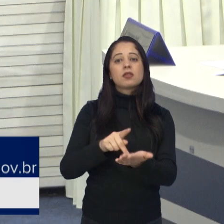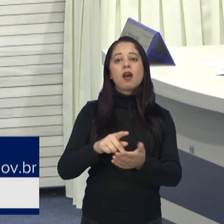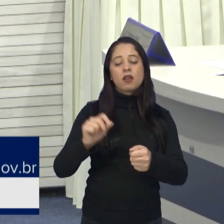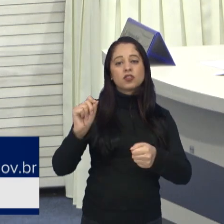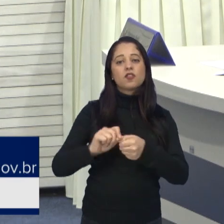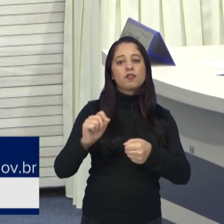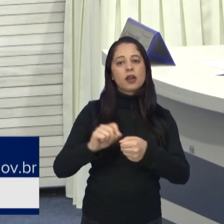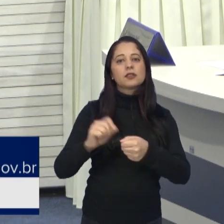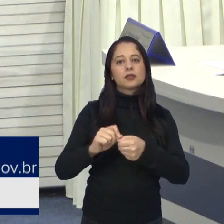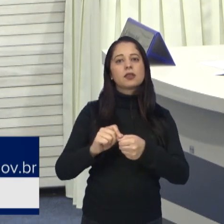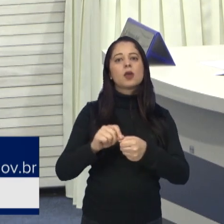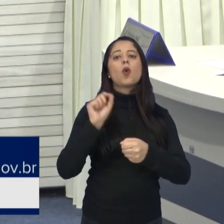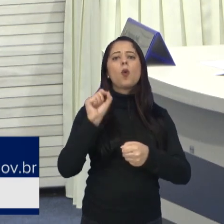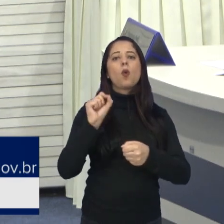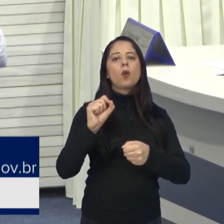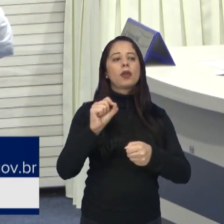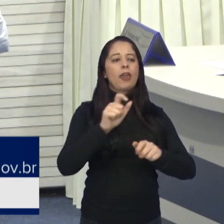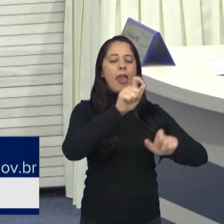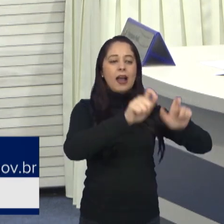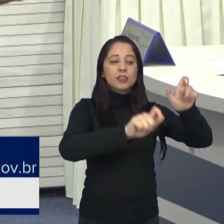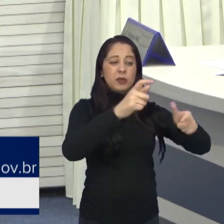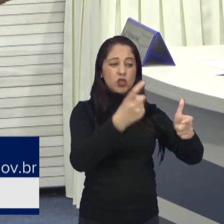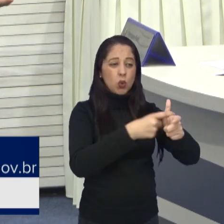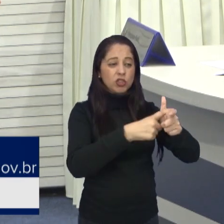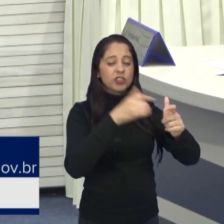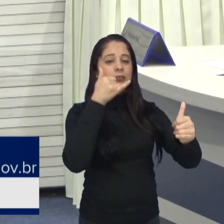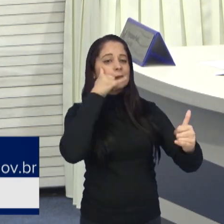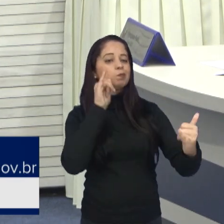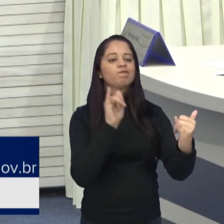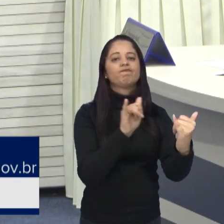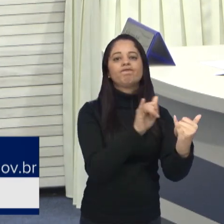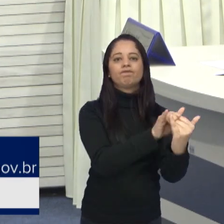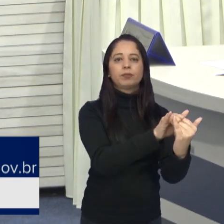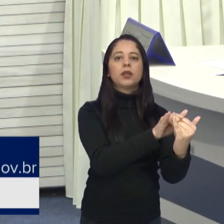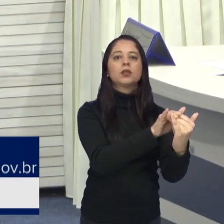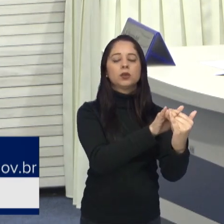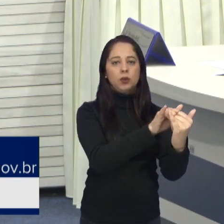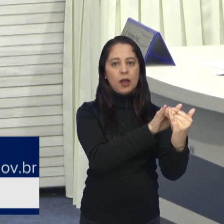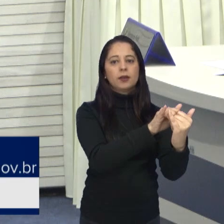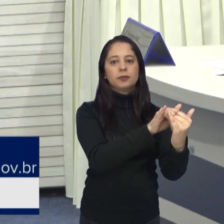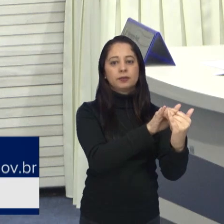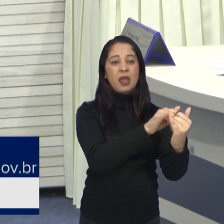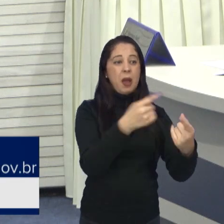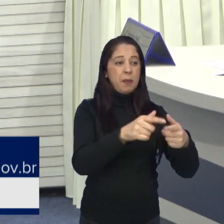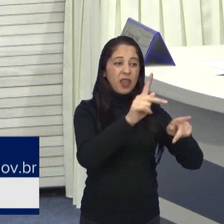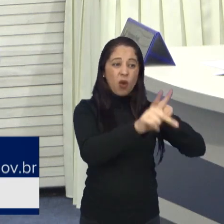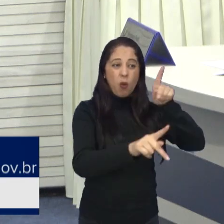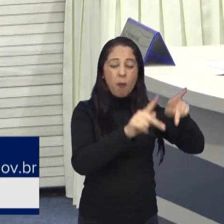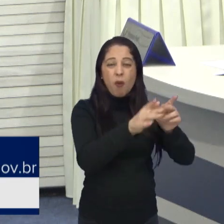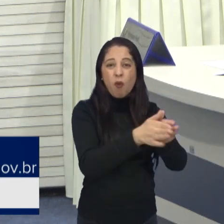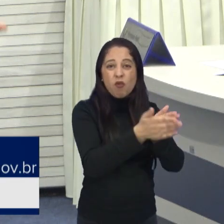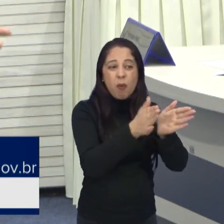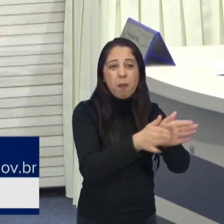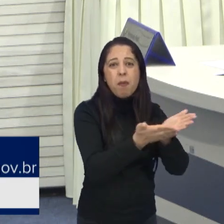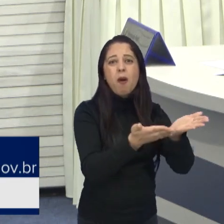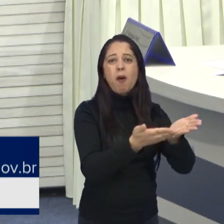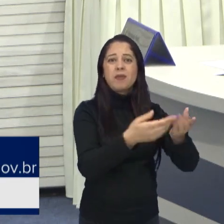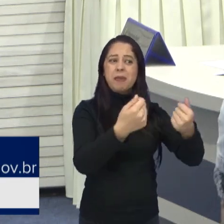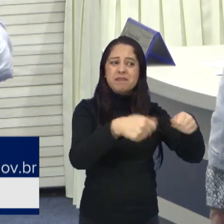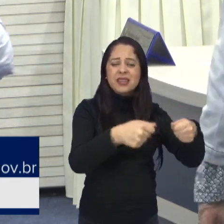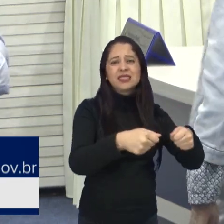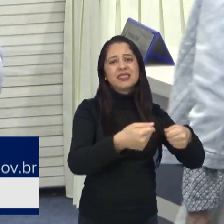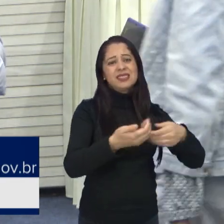Fazer uma anistia e olhar para a população que mais precisa de uma